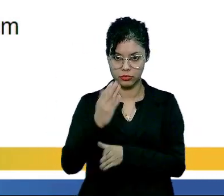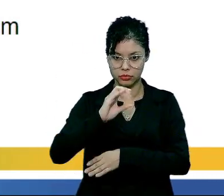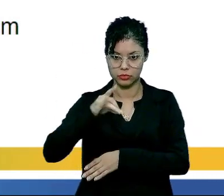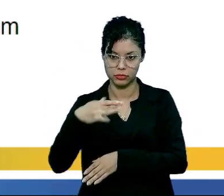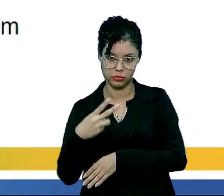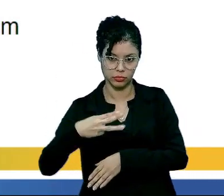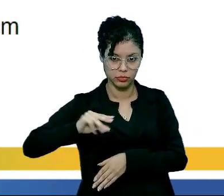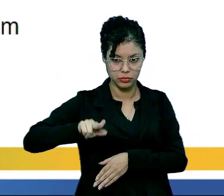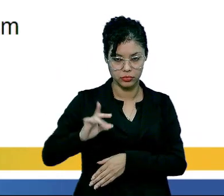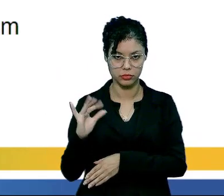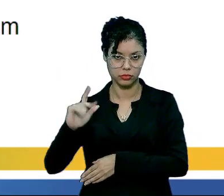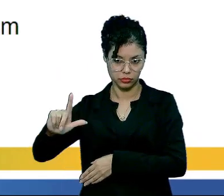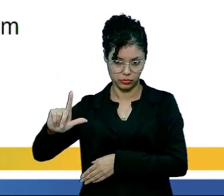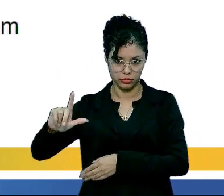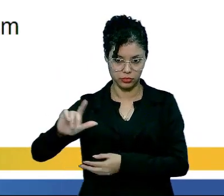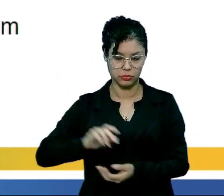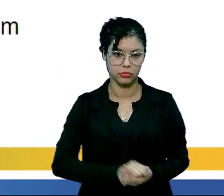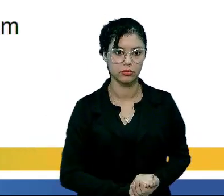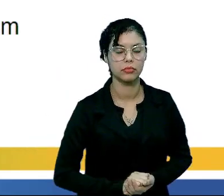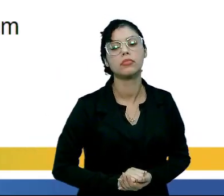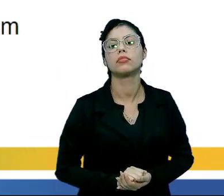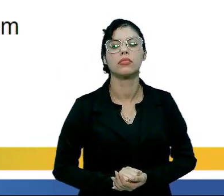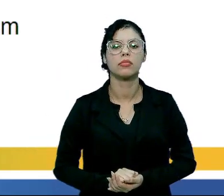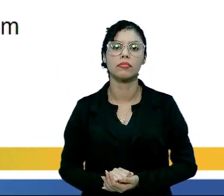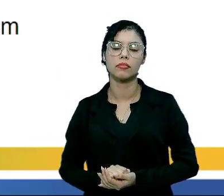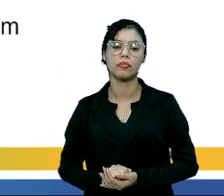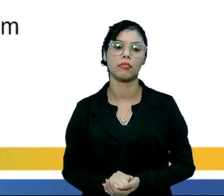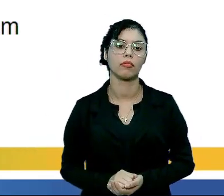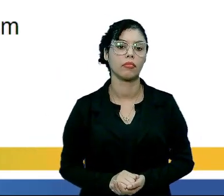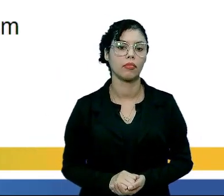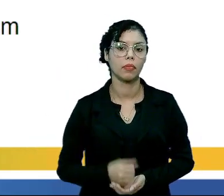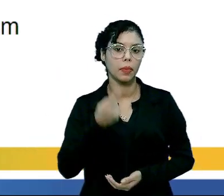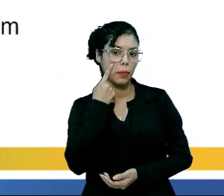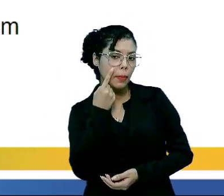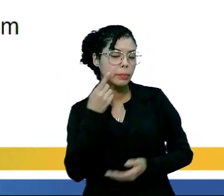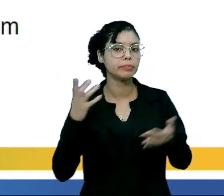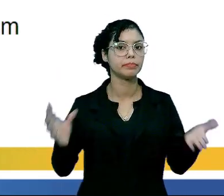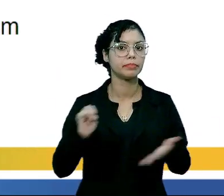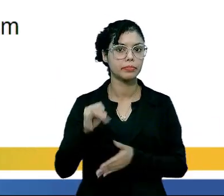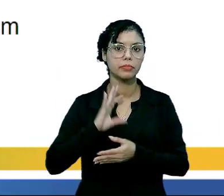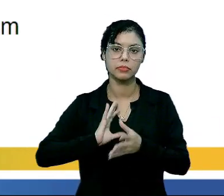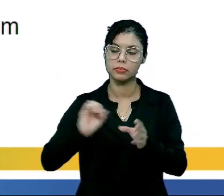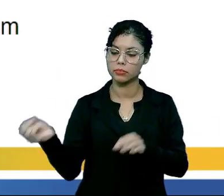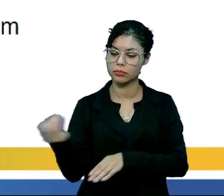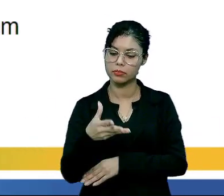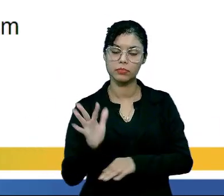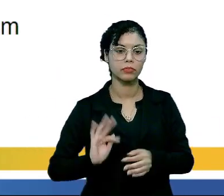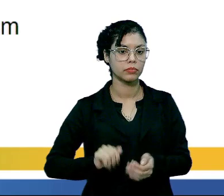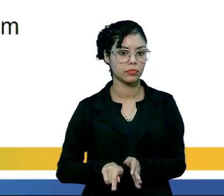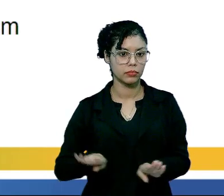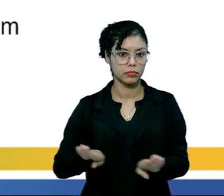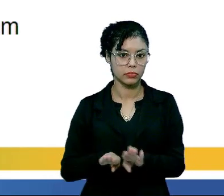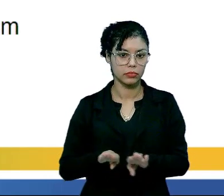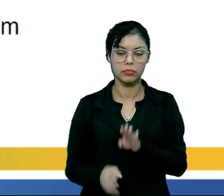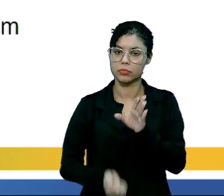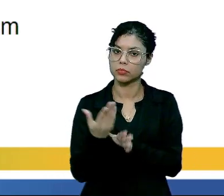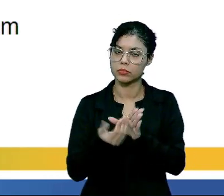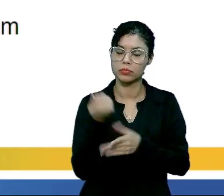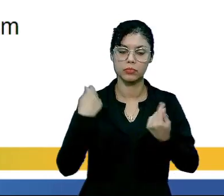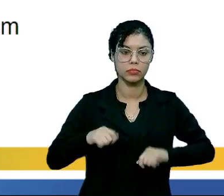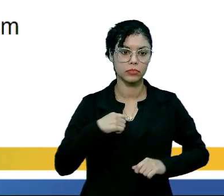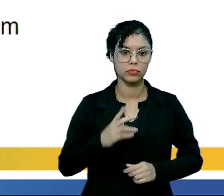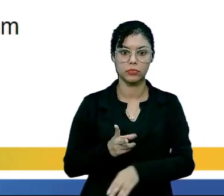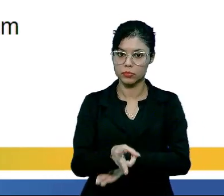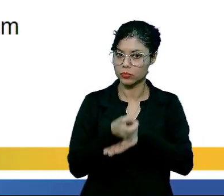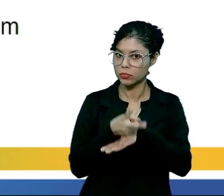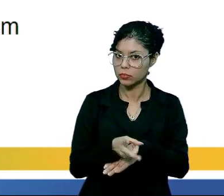dos produtos carbonato de cálcio e cloreto de sódio. Ora, se tem a formação dos produtos, é porque há uma necessidade de